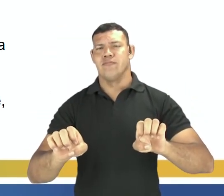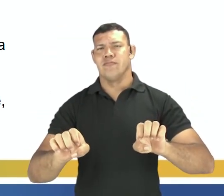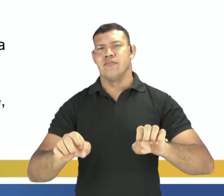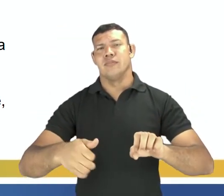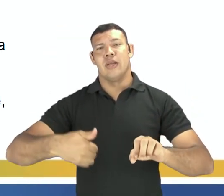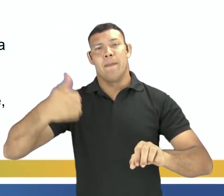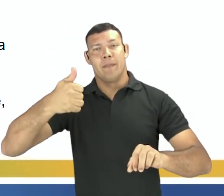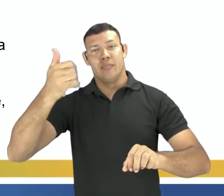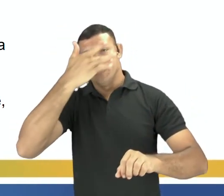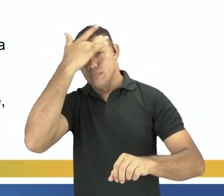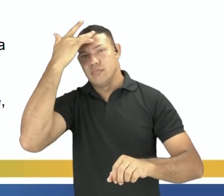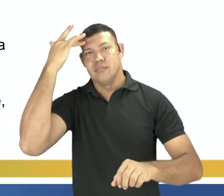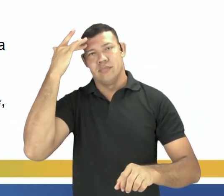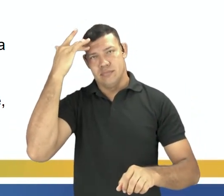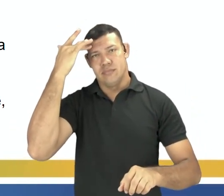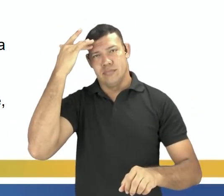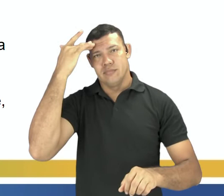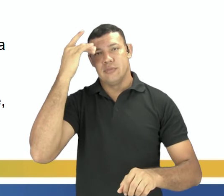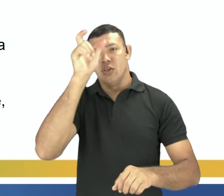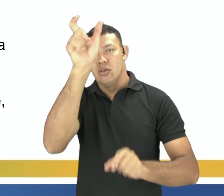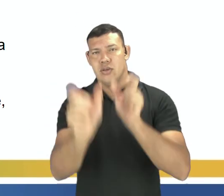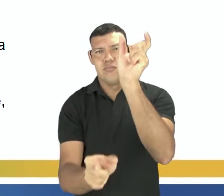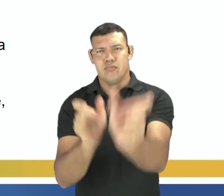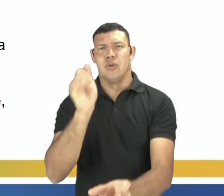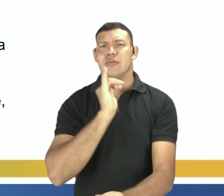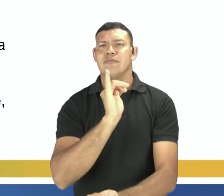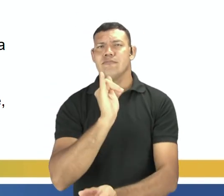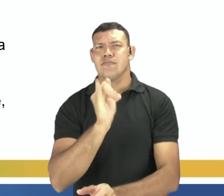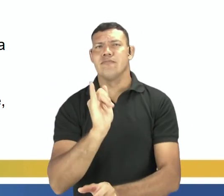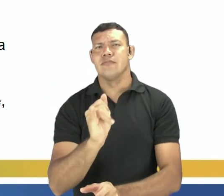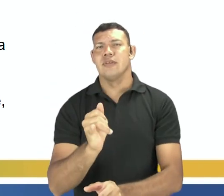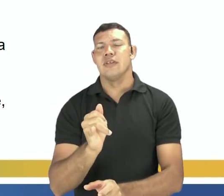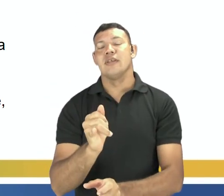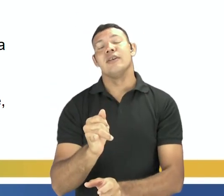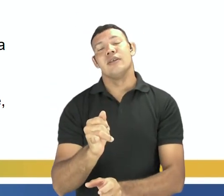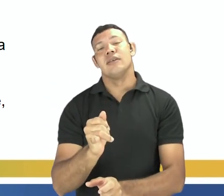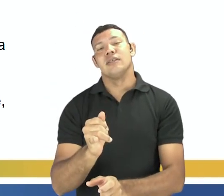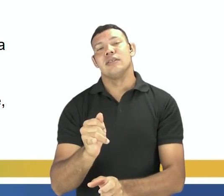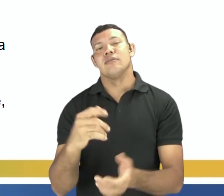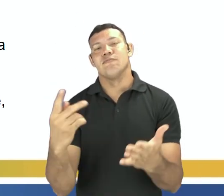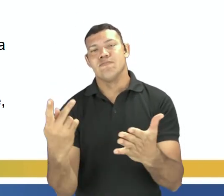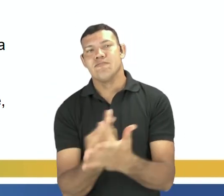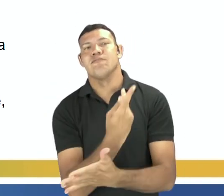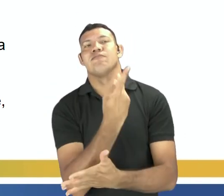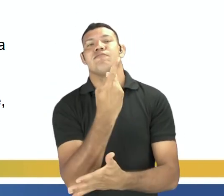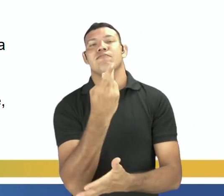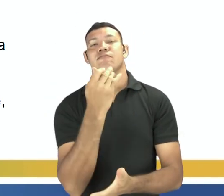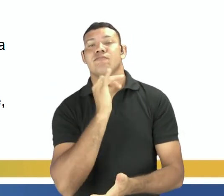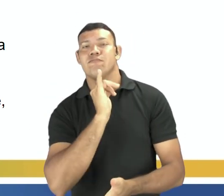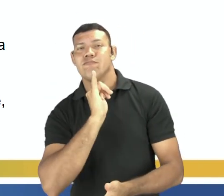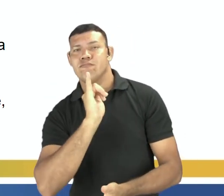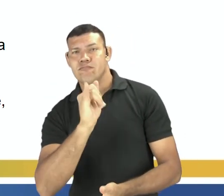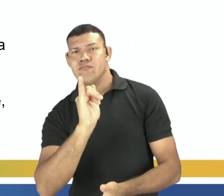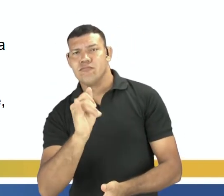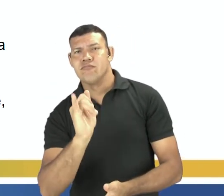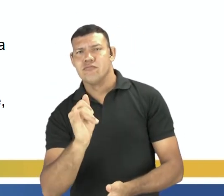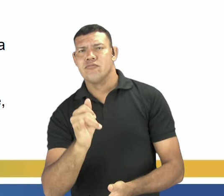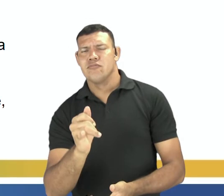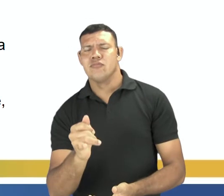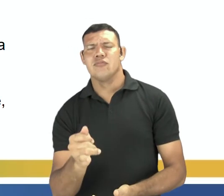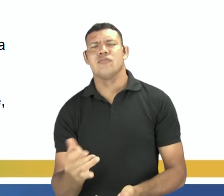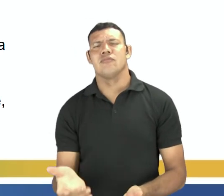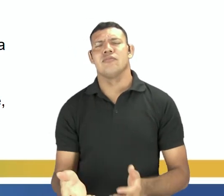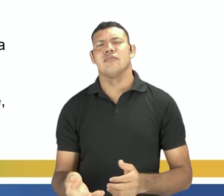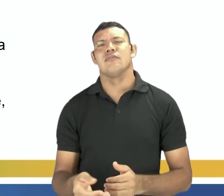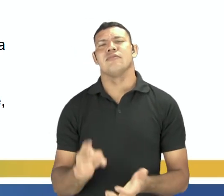primeira pessoa, o narrador, autor da história, relata os fatos. É desenvolver uma narrativa eminentemente